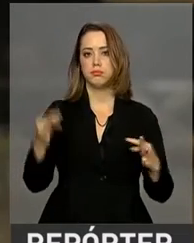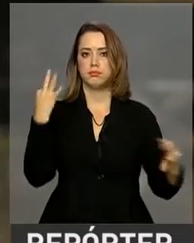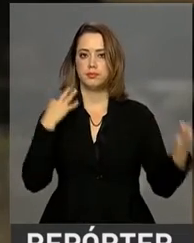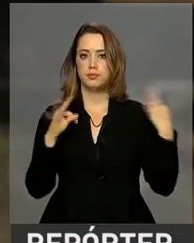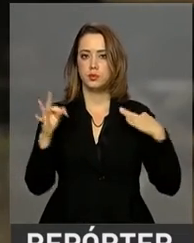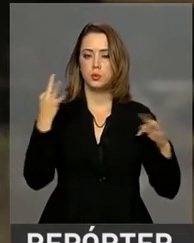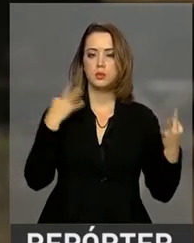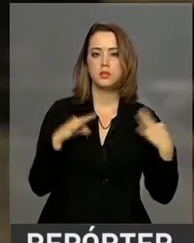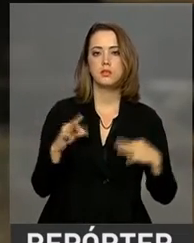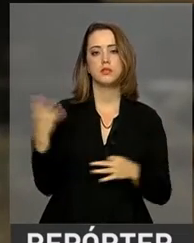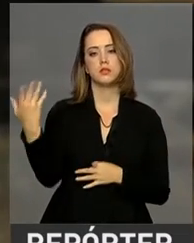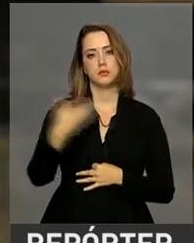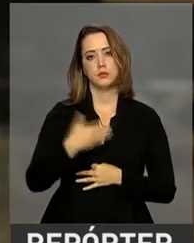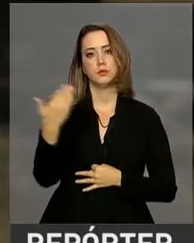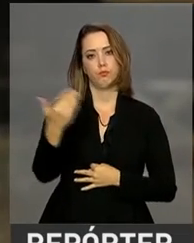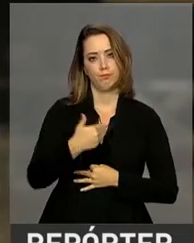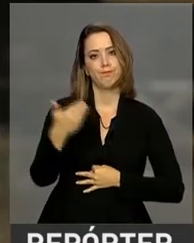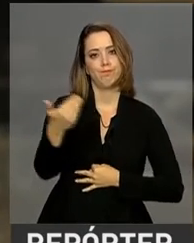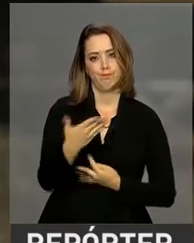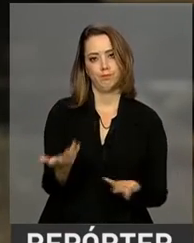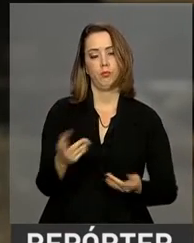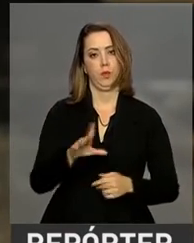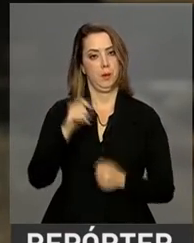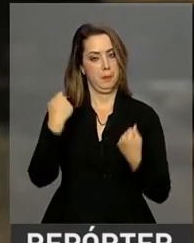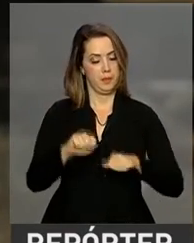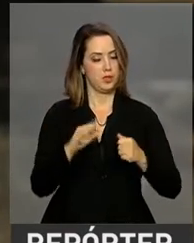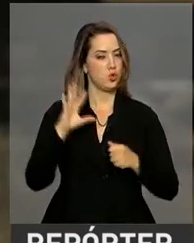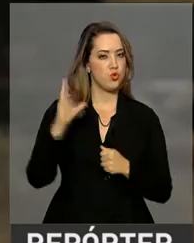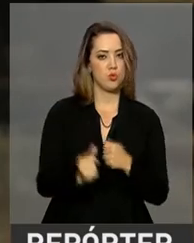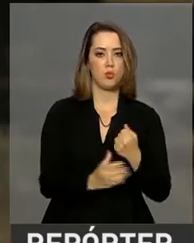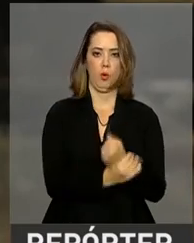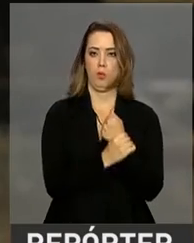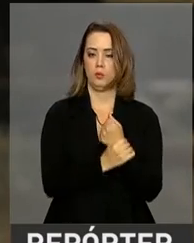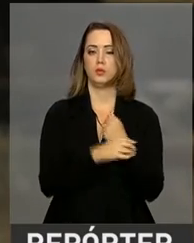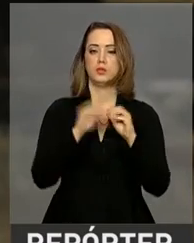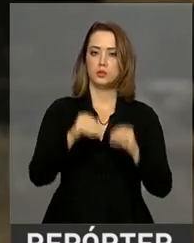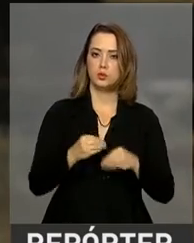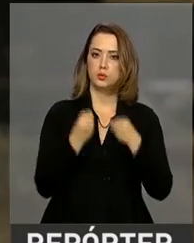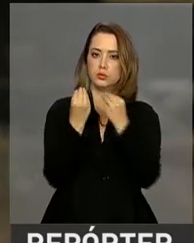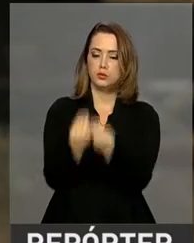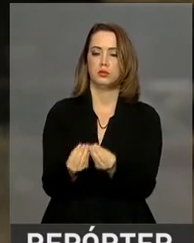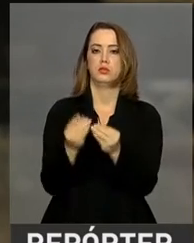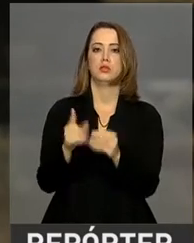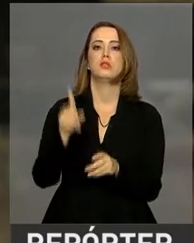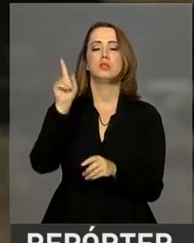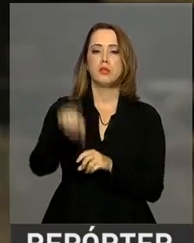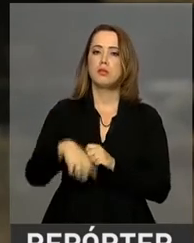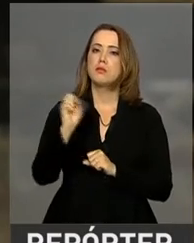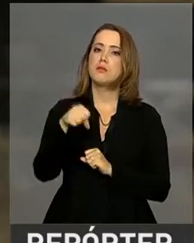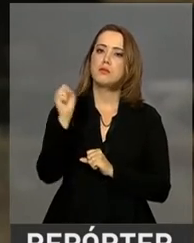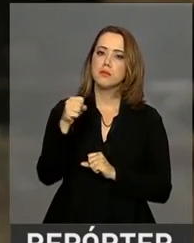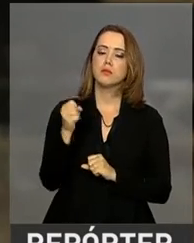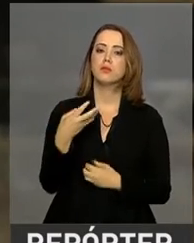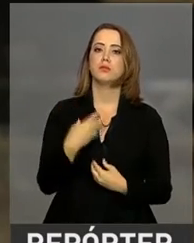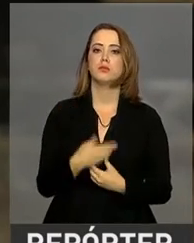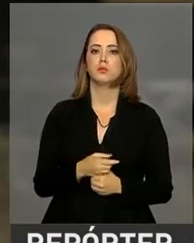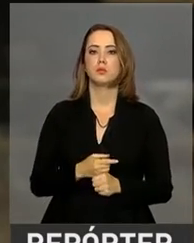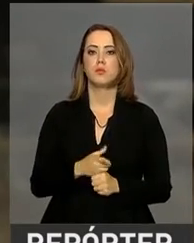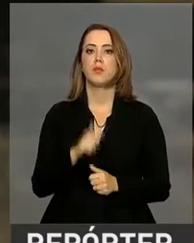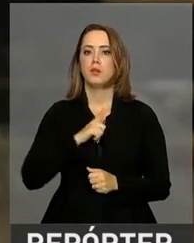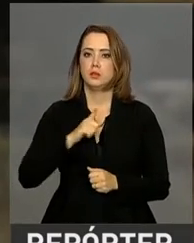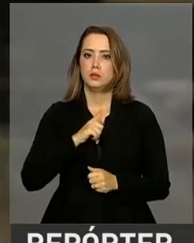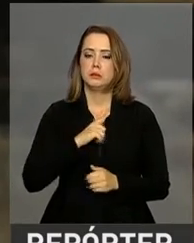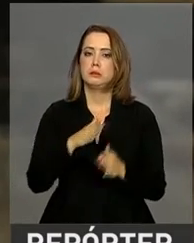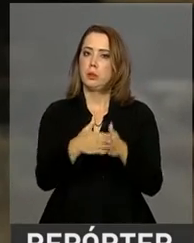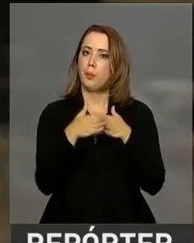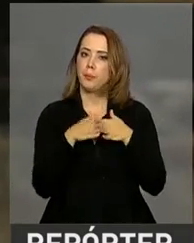turistas, então toda a segurança necessária será dada. Obviamente, houve um